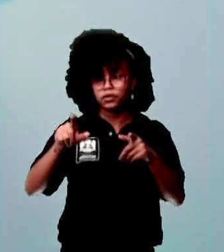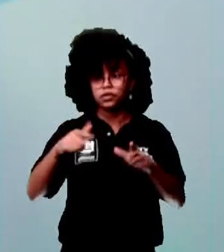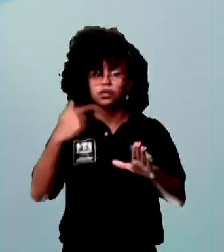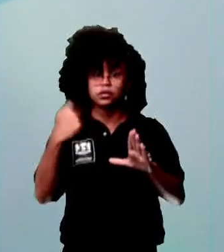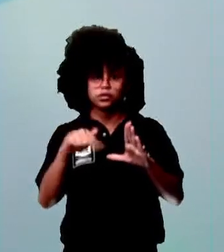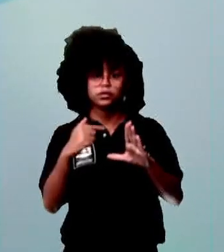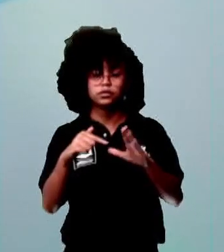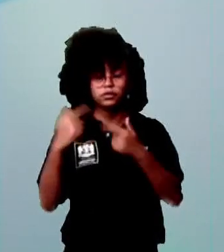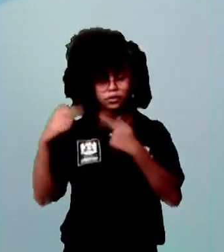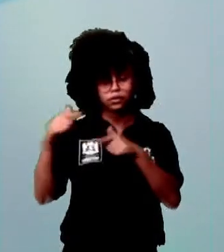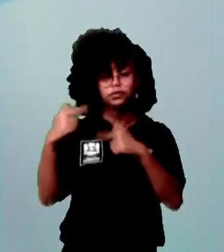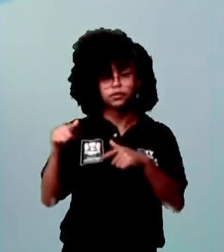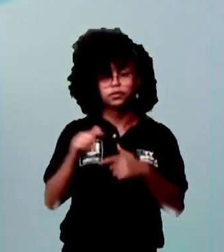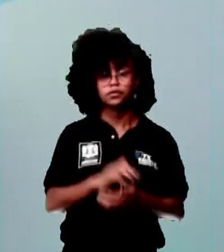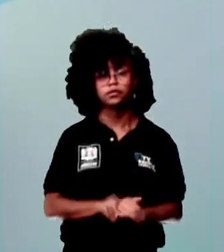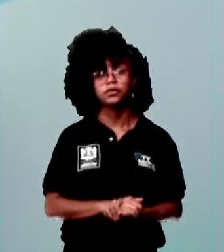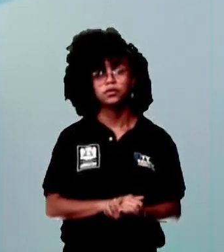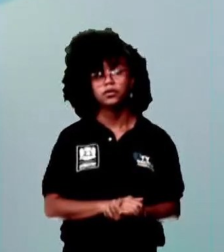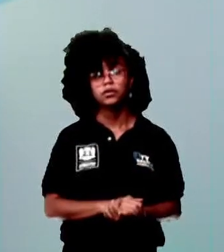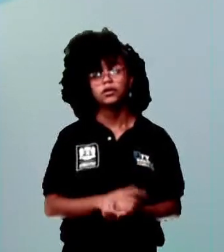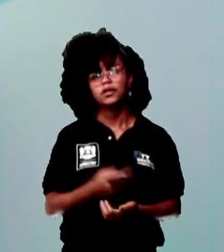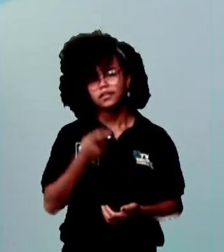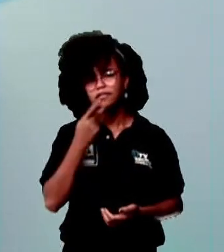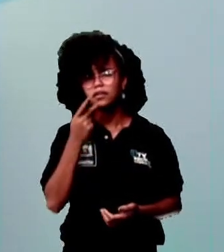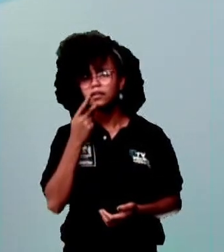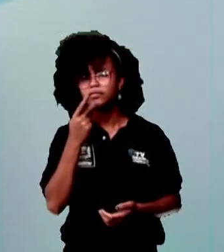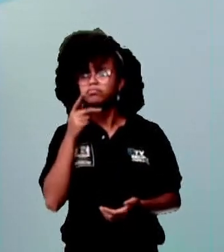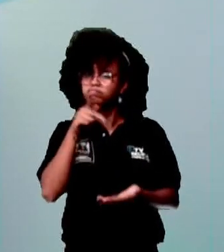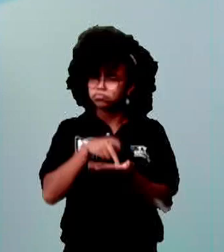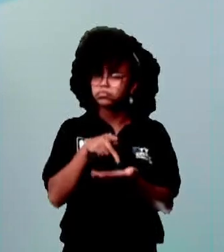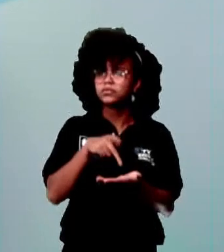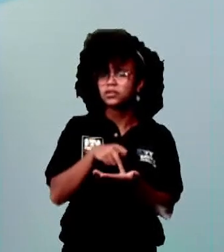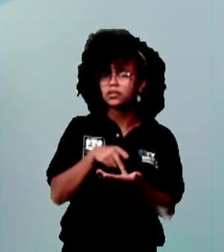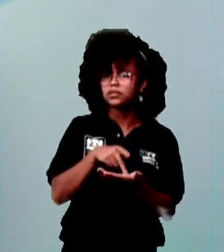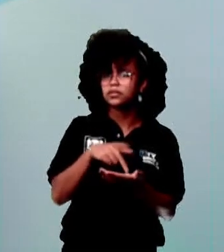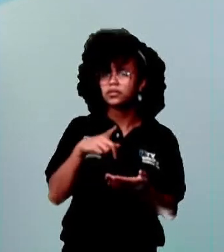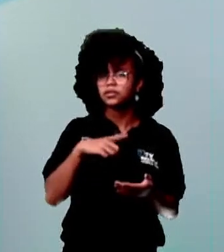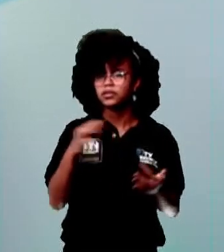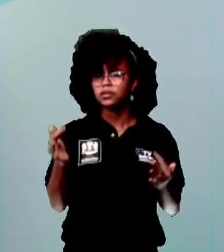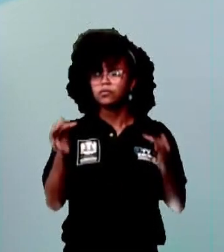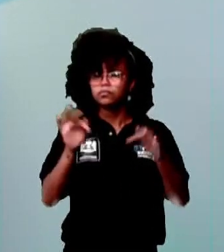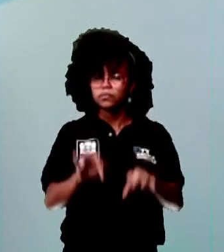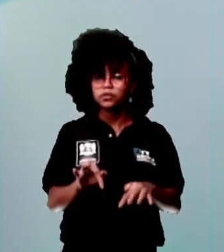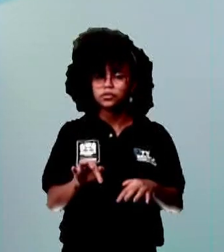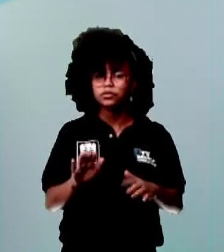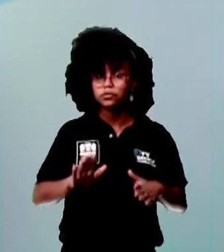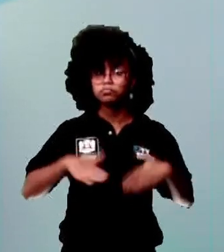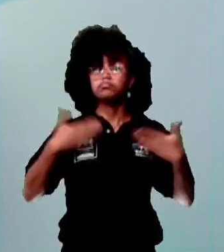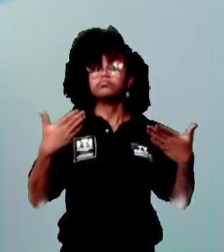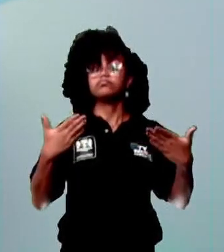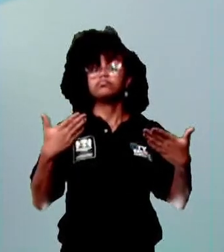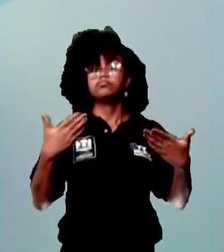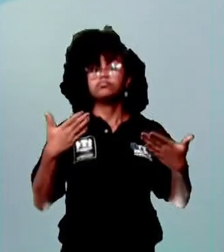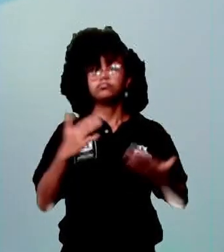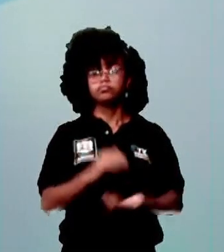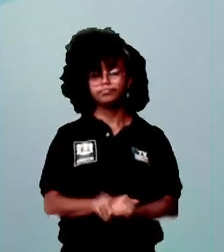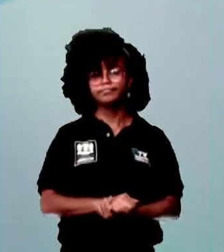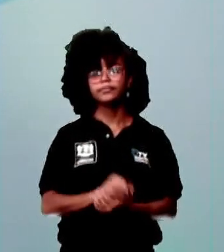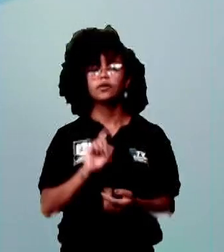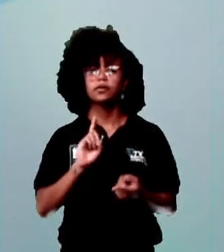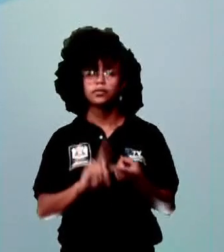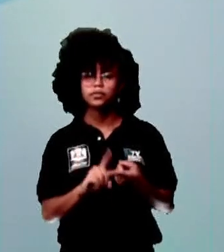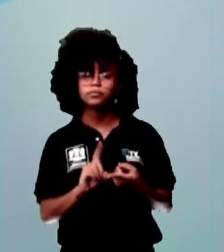crítica, ele realmente está falando com todo o coração e isso traz um desfecho inesperado. E claro